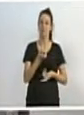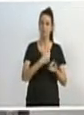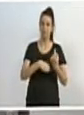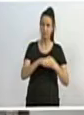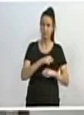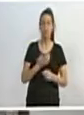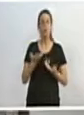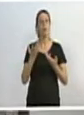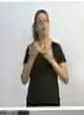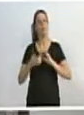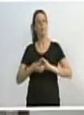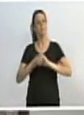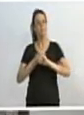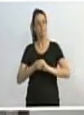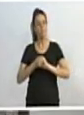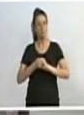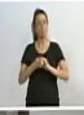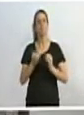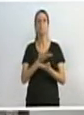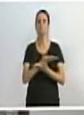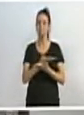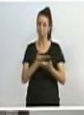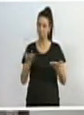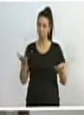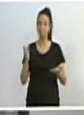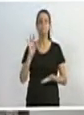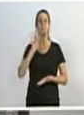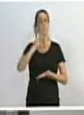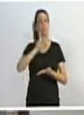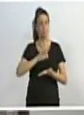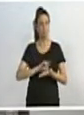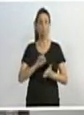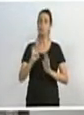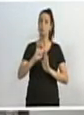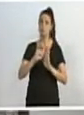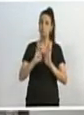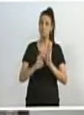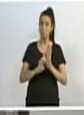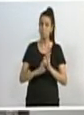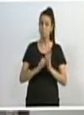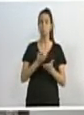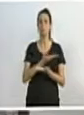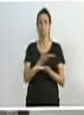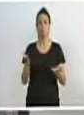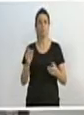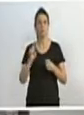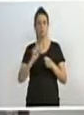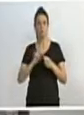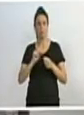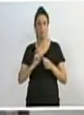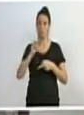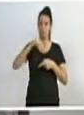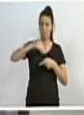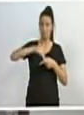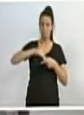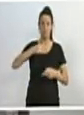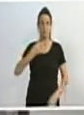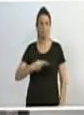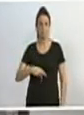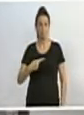parabenizar, né, essa ação efetiva que está sendo feita, que tem sido feita no município de Blumenau, através